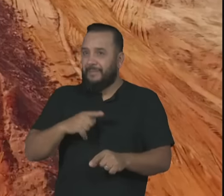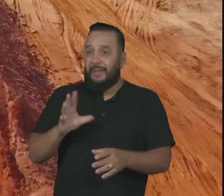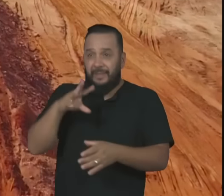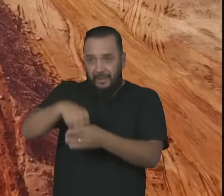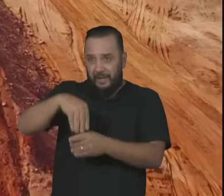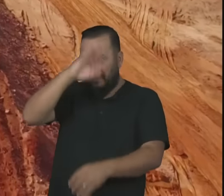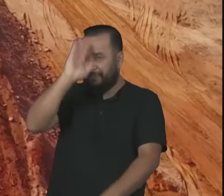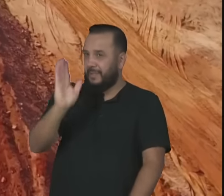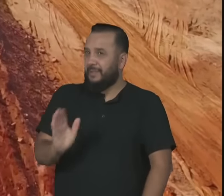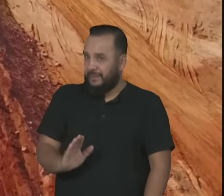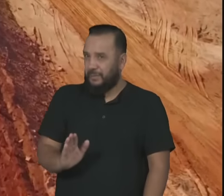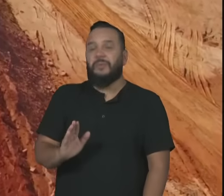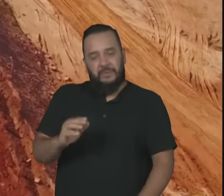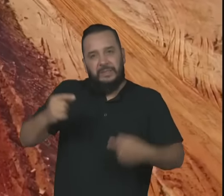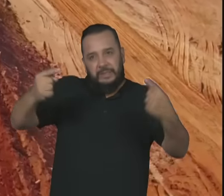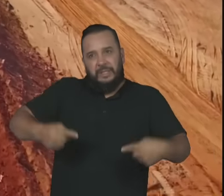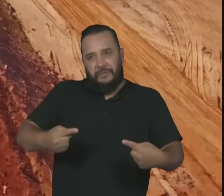brasileiro.